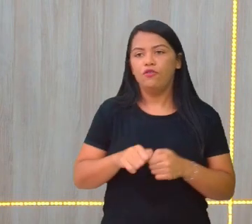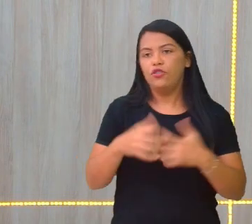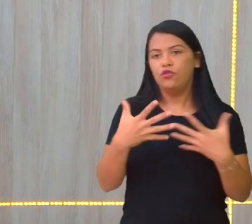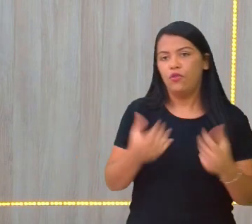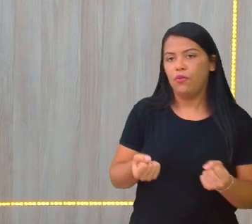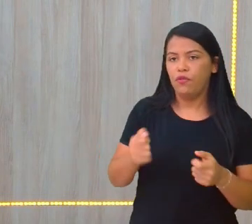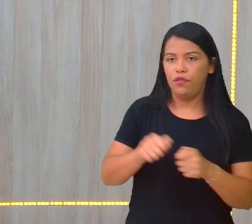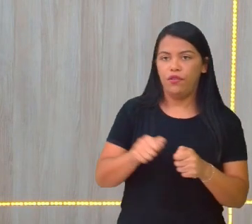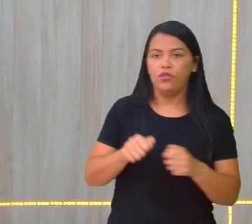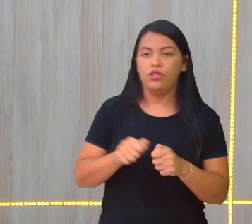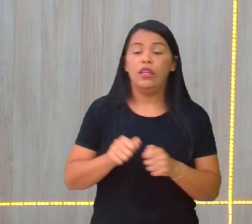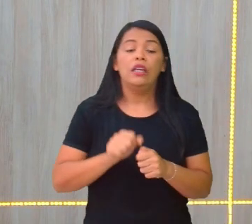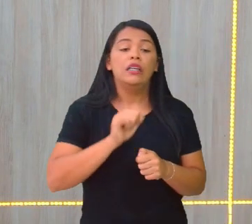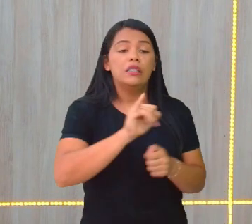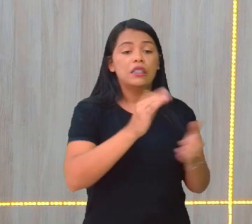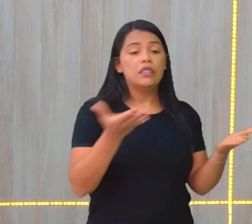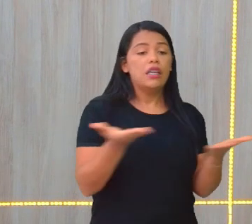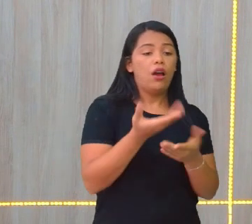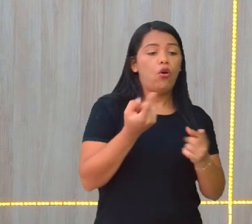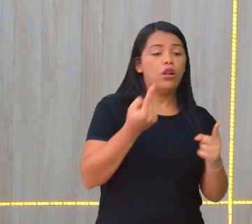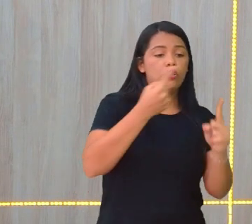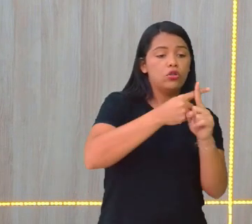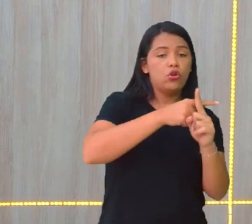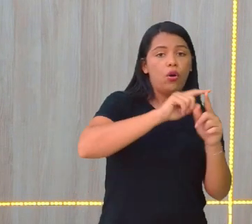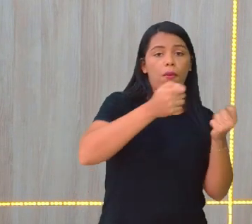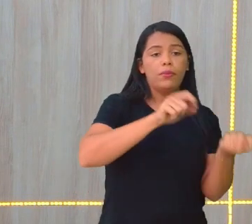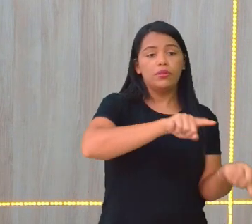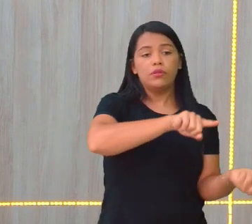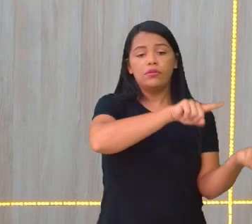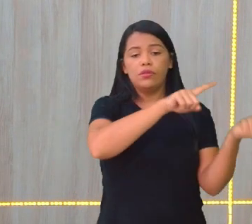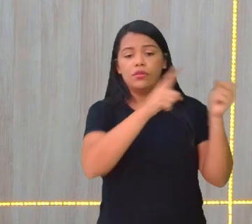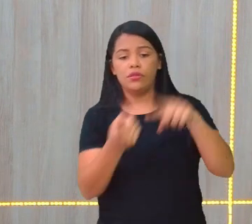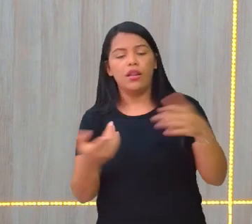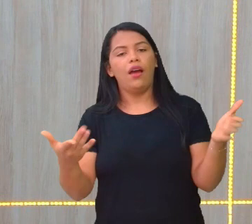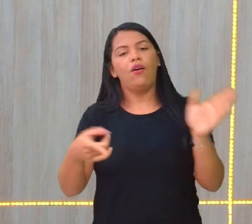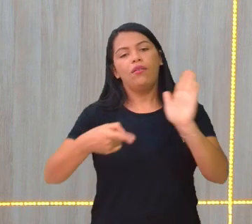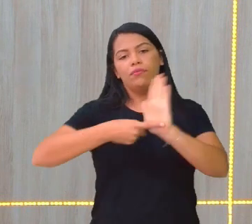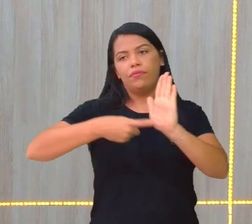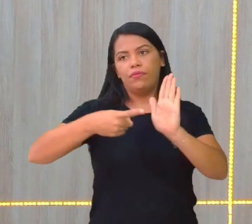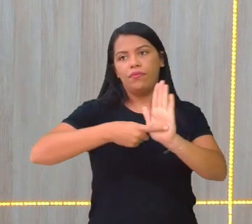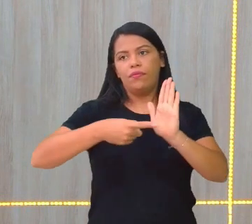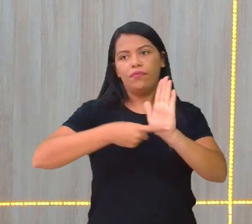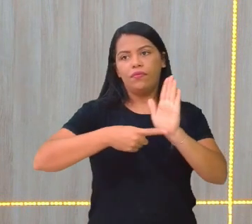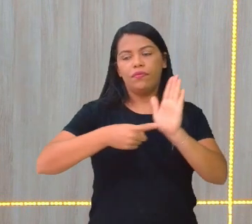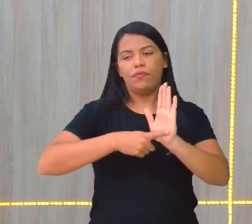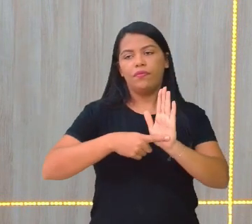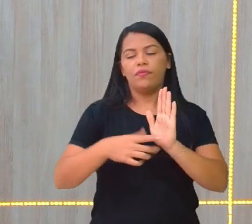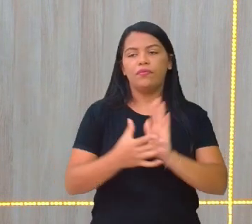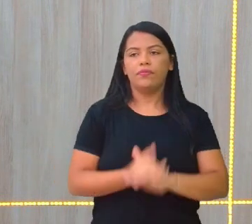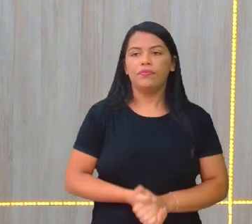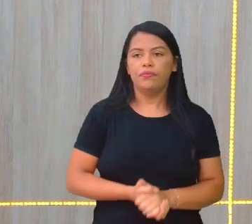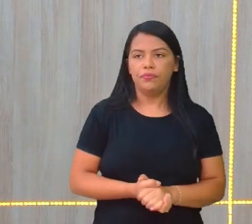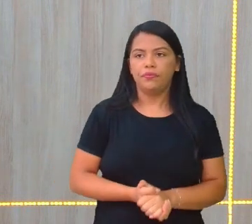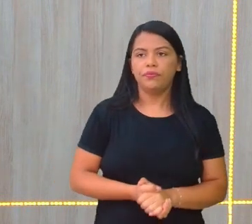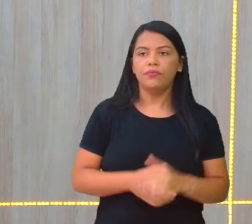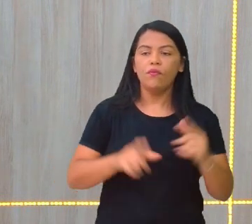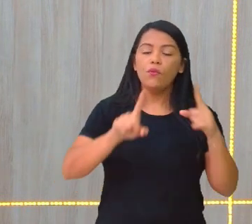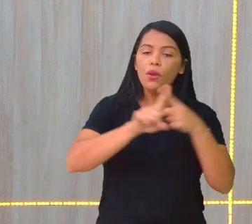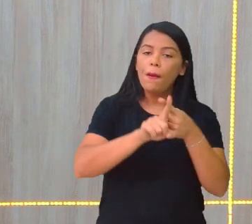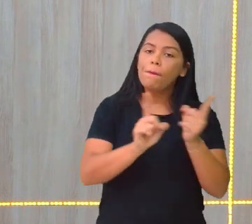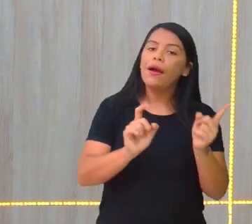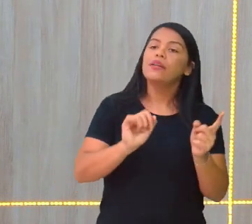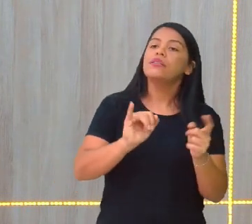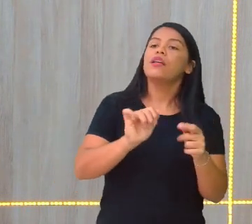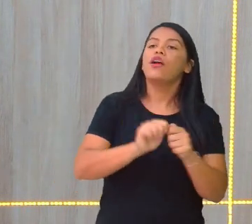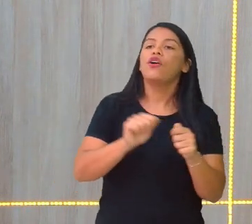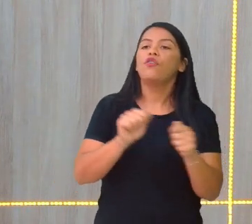somando, eu usei o inverso. Eu vou diminuir. O inverso da soma é diminuição. Mas se eu fiz de